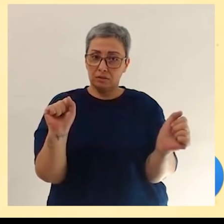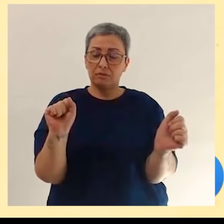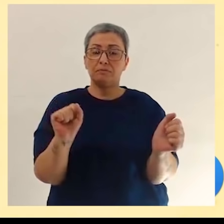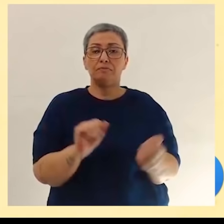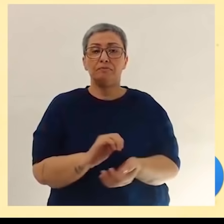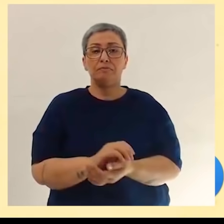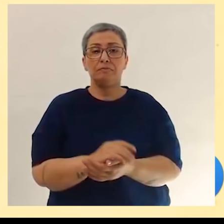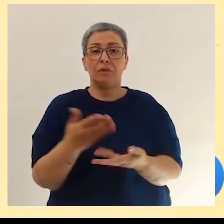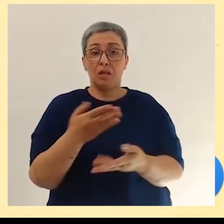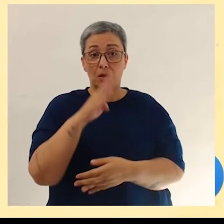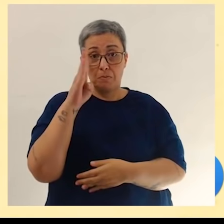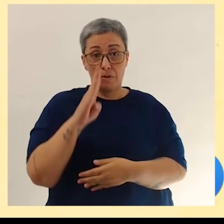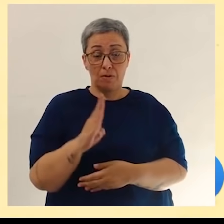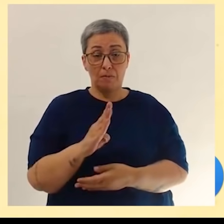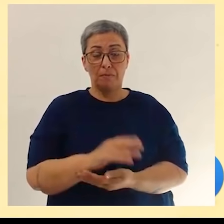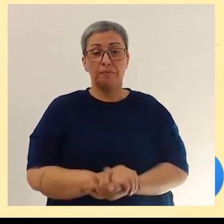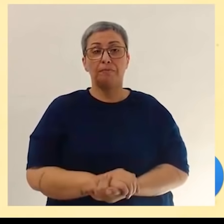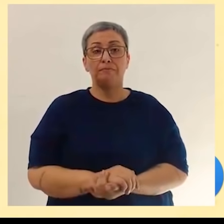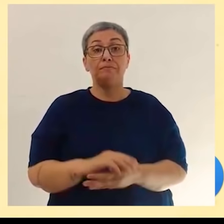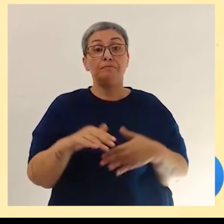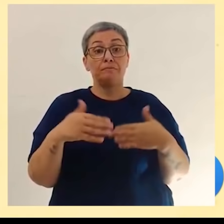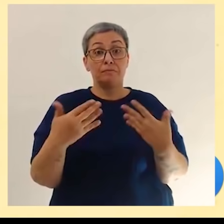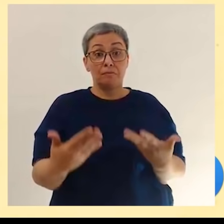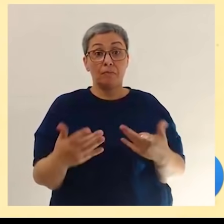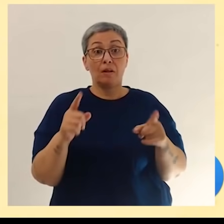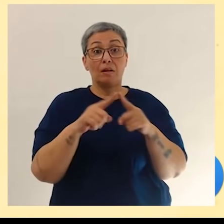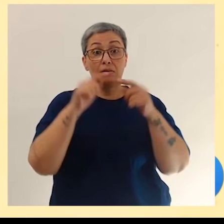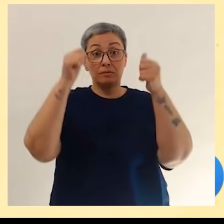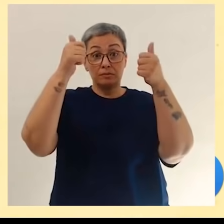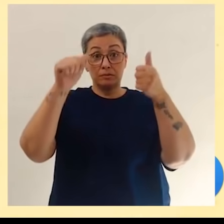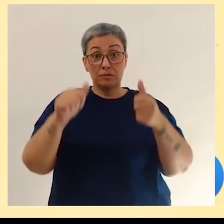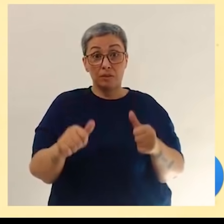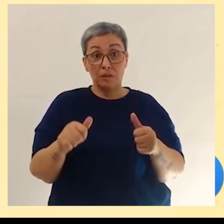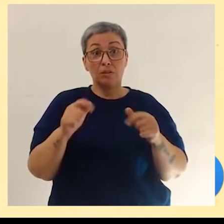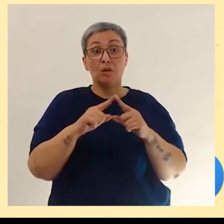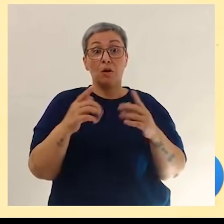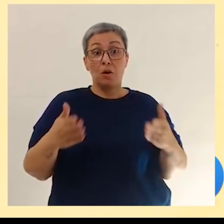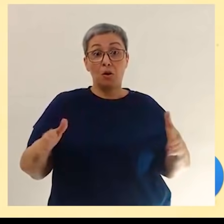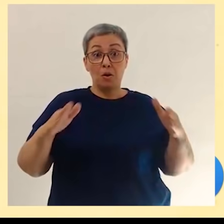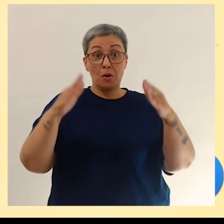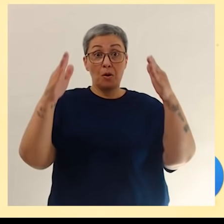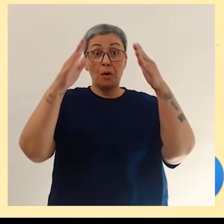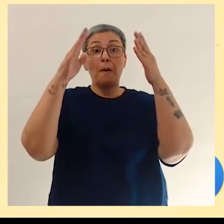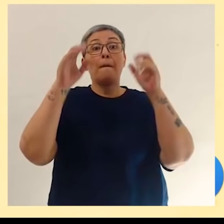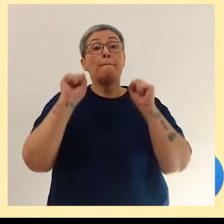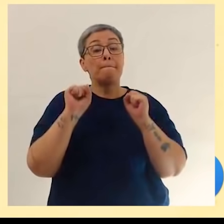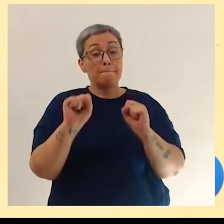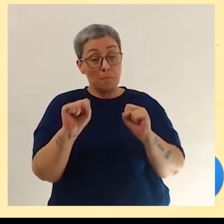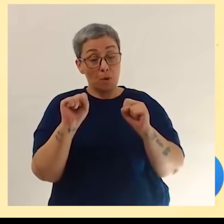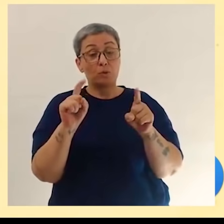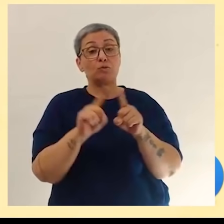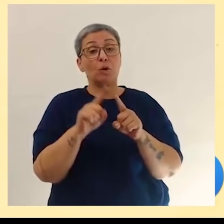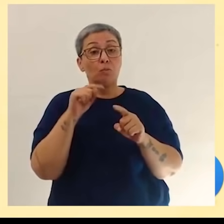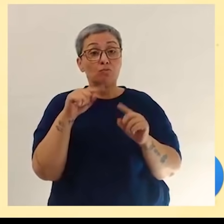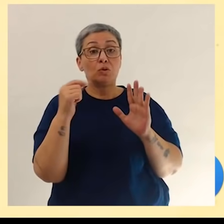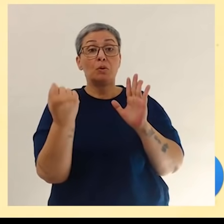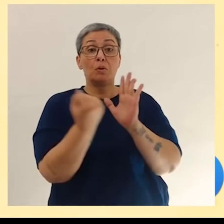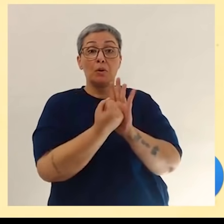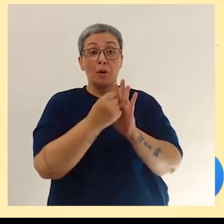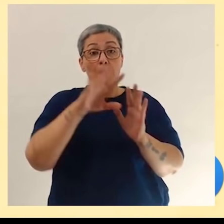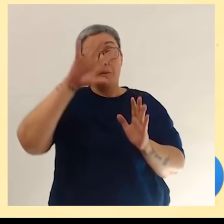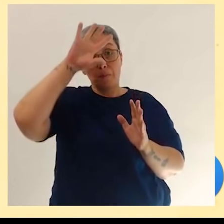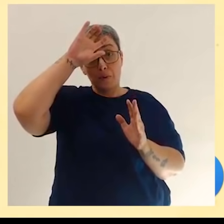da escravidão no Brasil. Então, as estátuas, os monumentos, eles podem ser